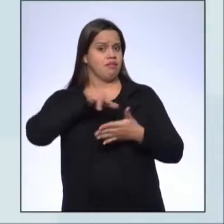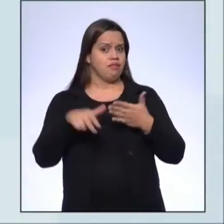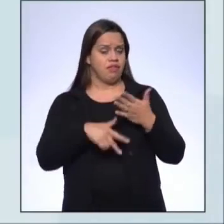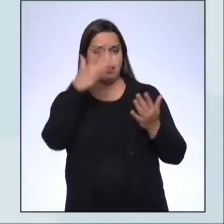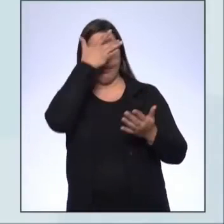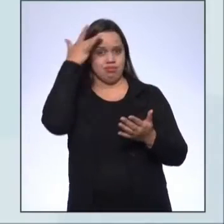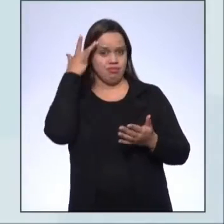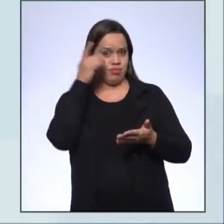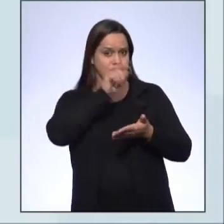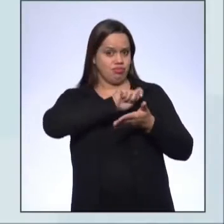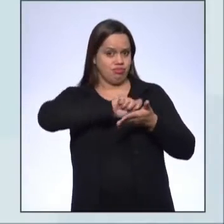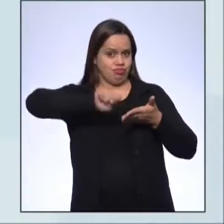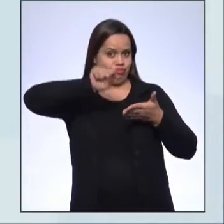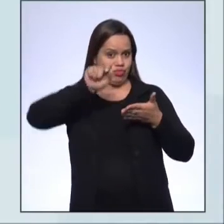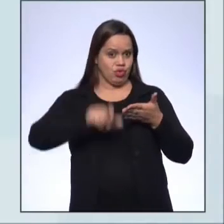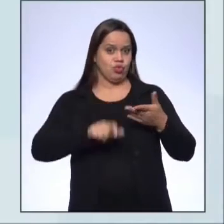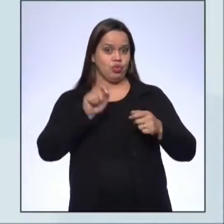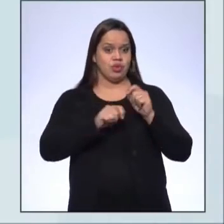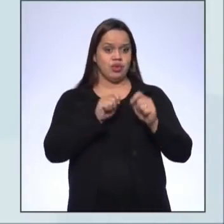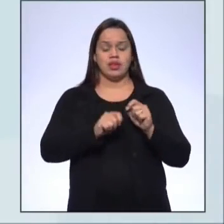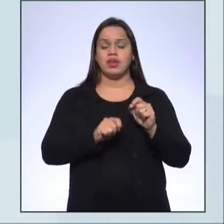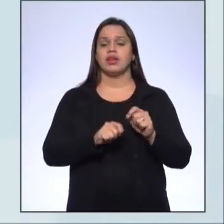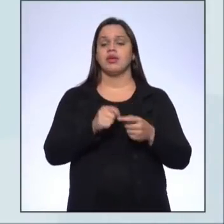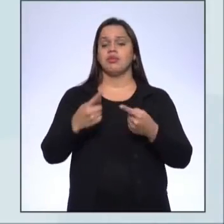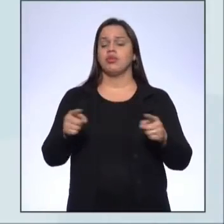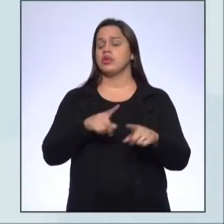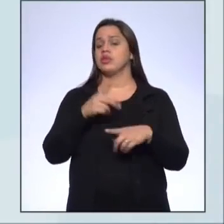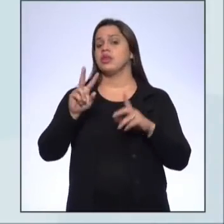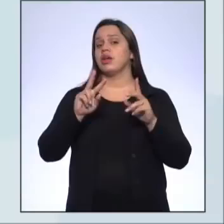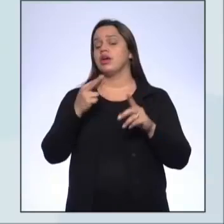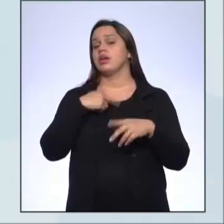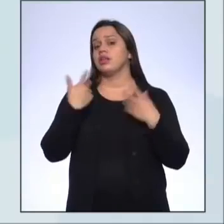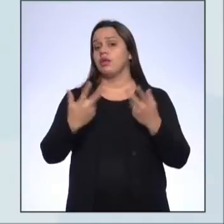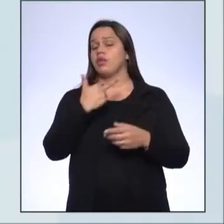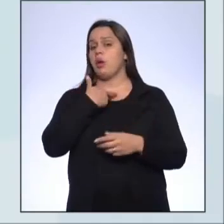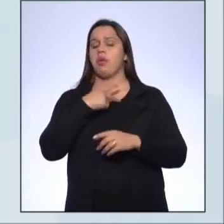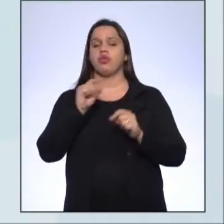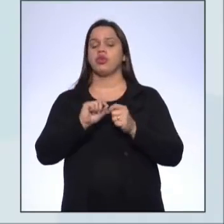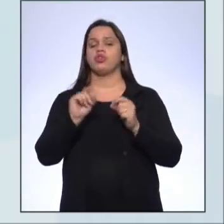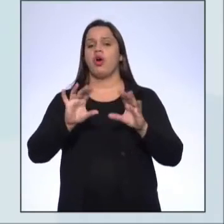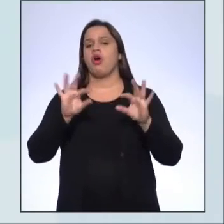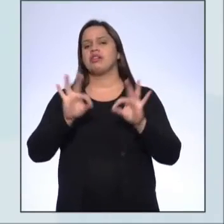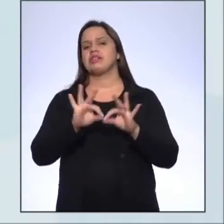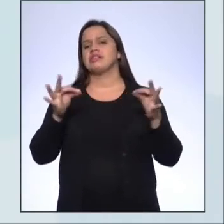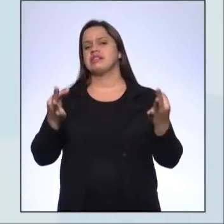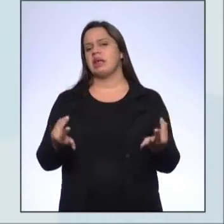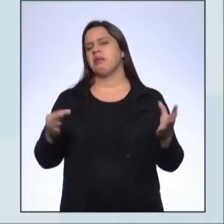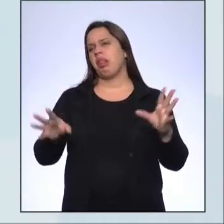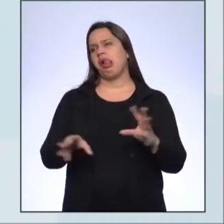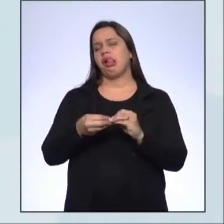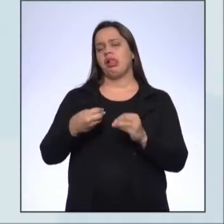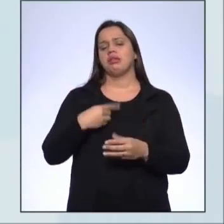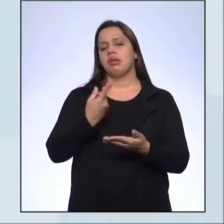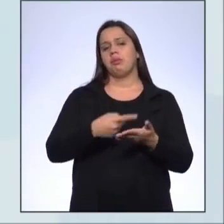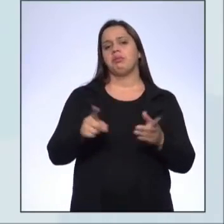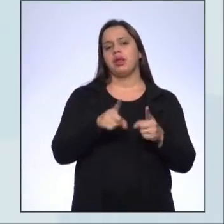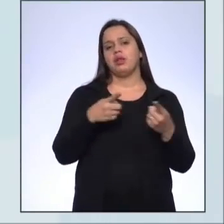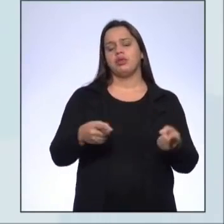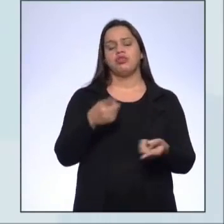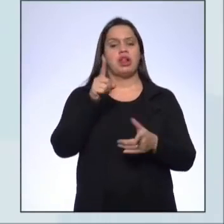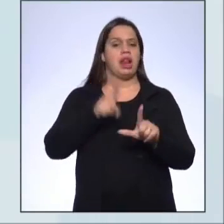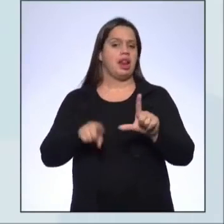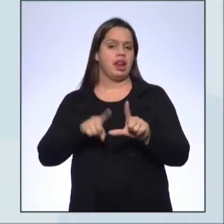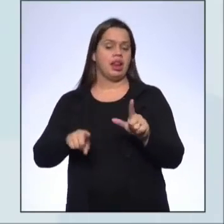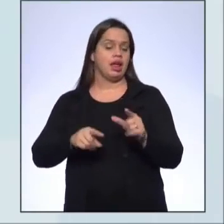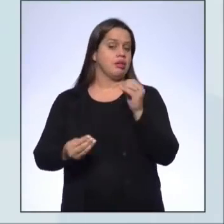suas músicas. Portanto, não podemos simplificar isso acreditando que basta apenas uma melodia ou uma letra que sai uma